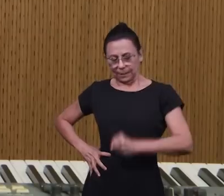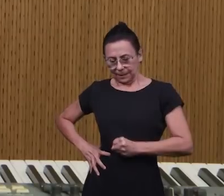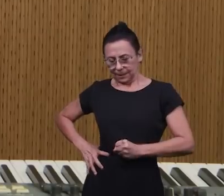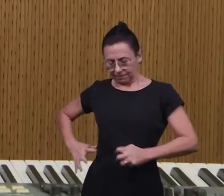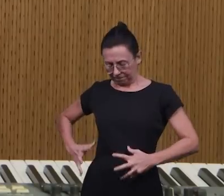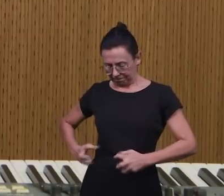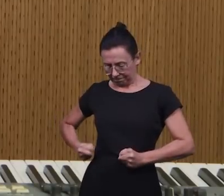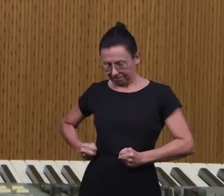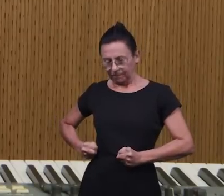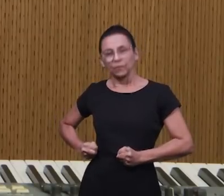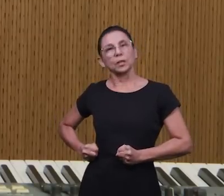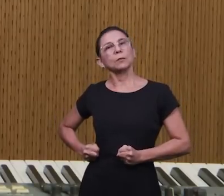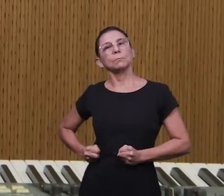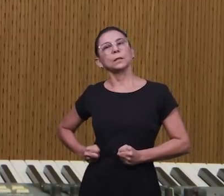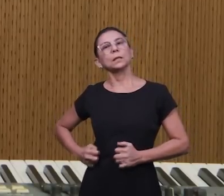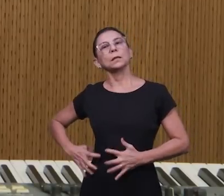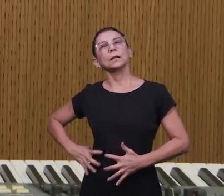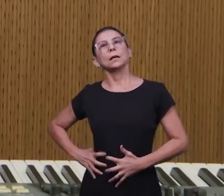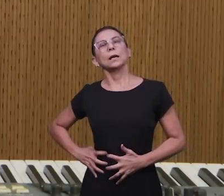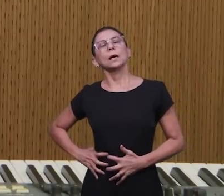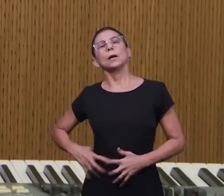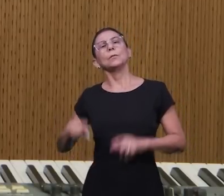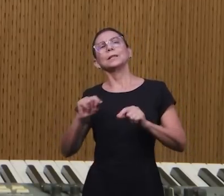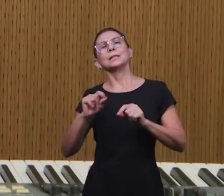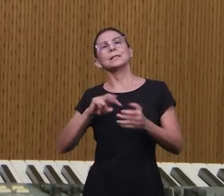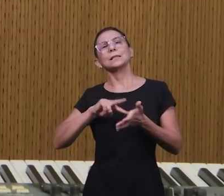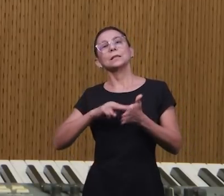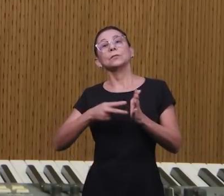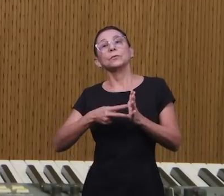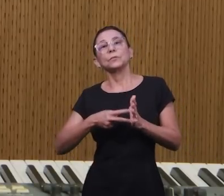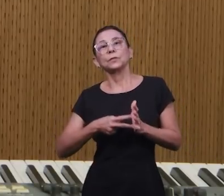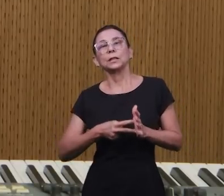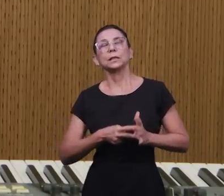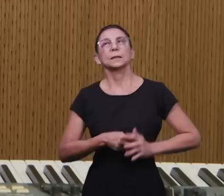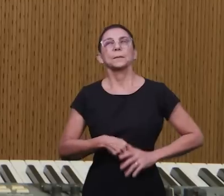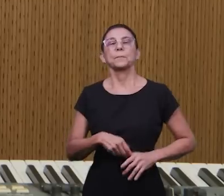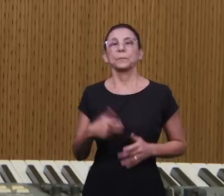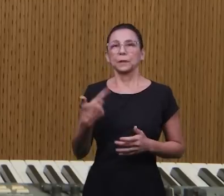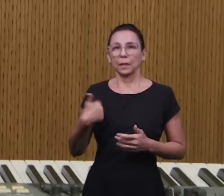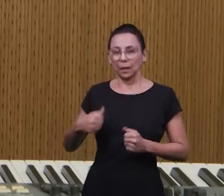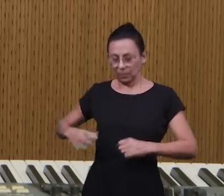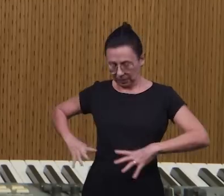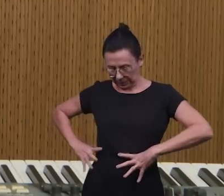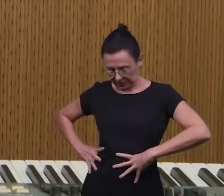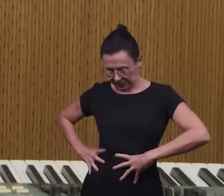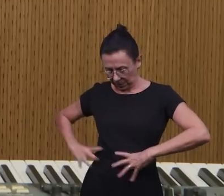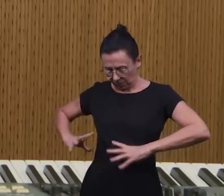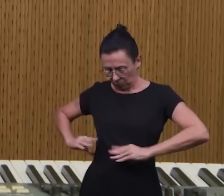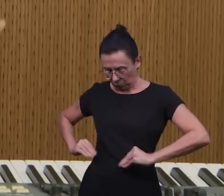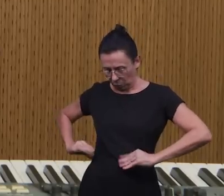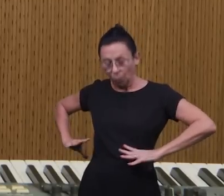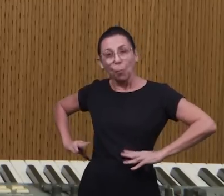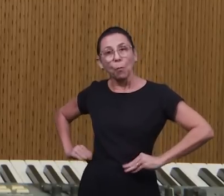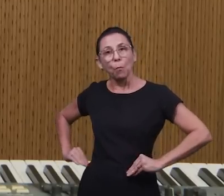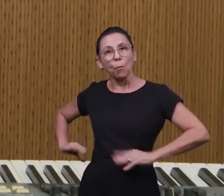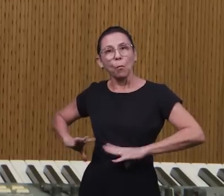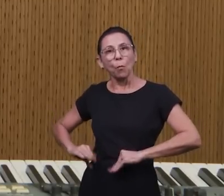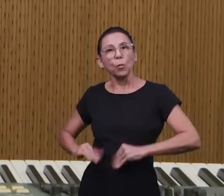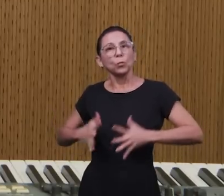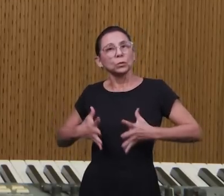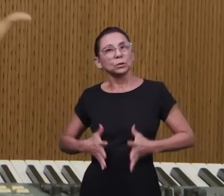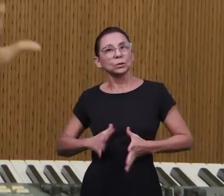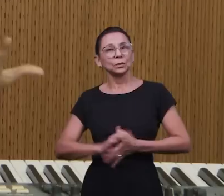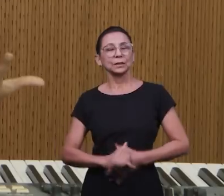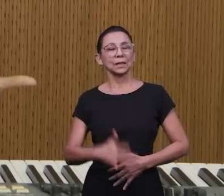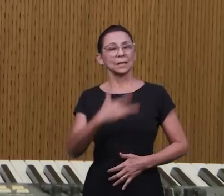de resistência, eu quero que os meus músculos respiratórios sejam saudáveis,